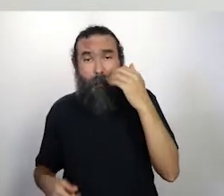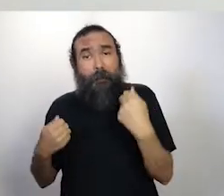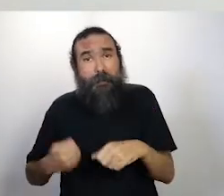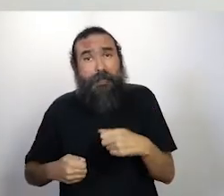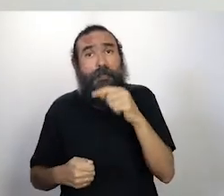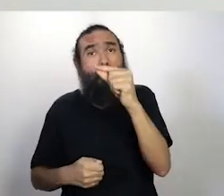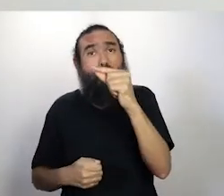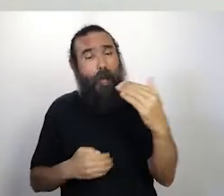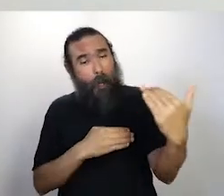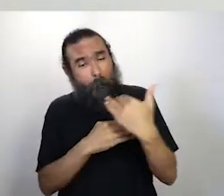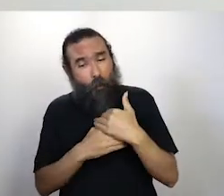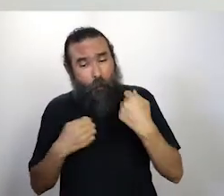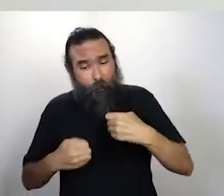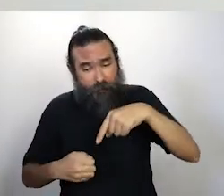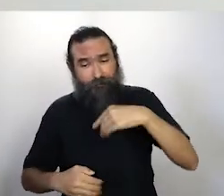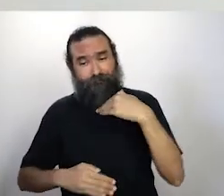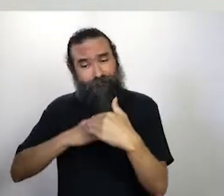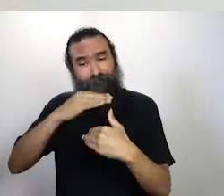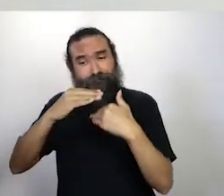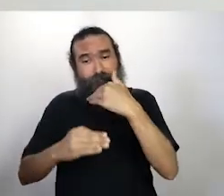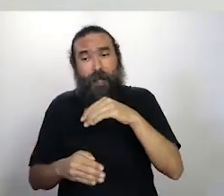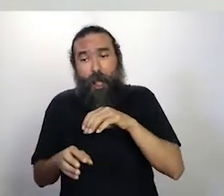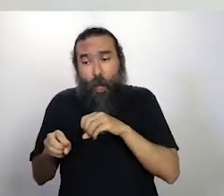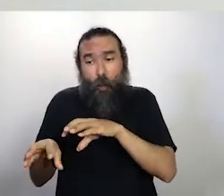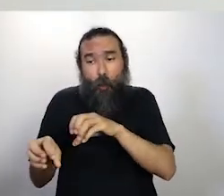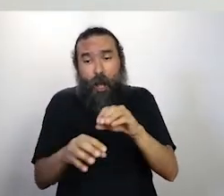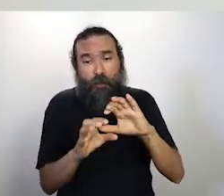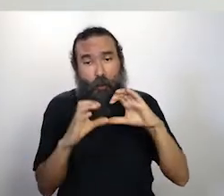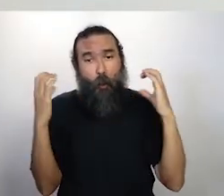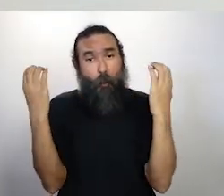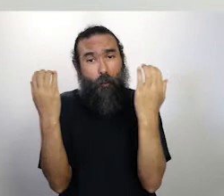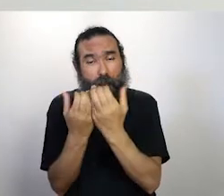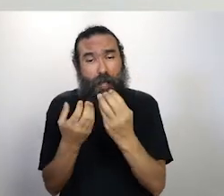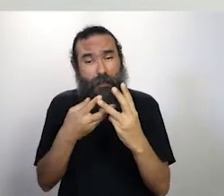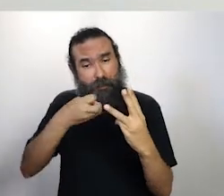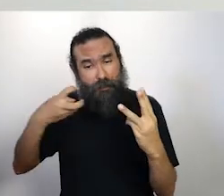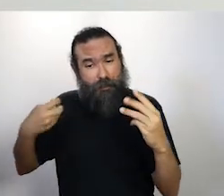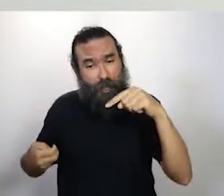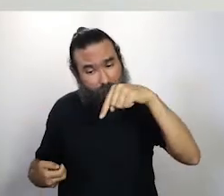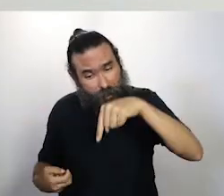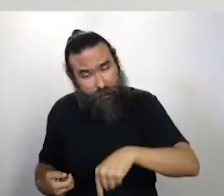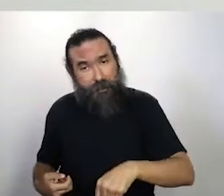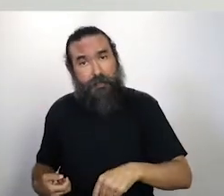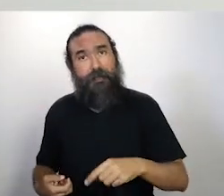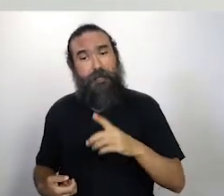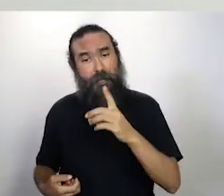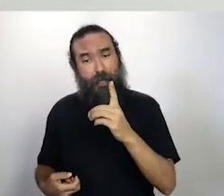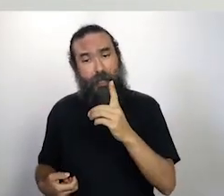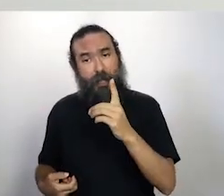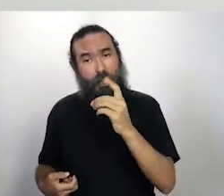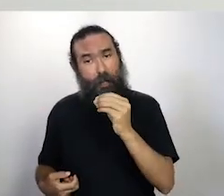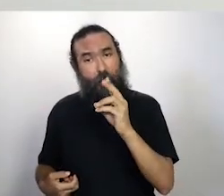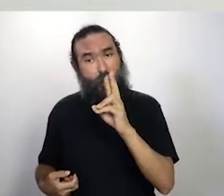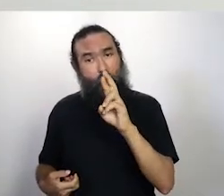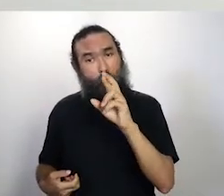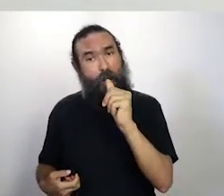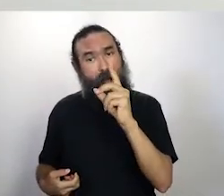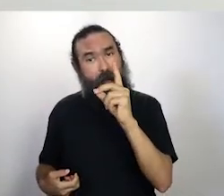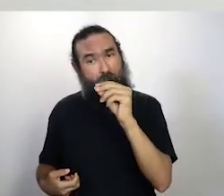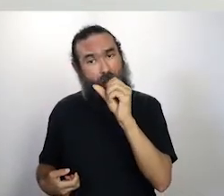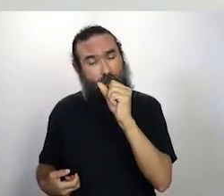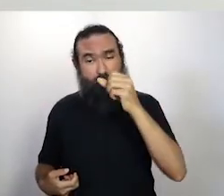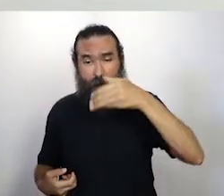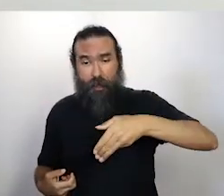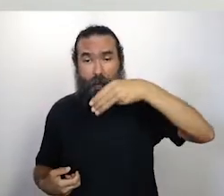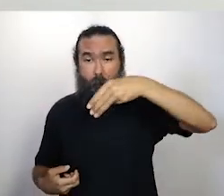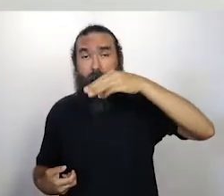mais avanços em relação à educação para as comunidades aqui na região do Cone Sul do estado de Mato